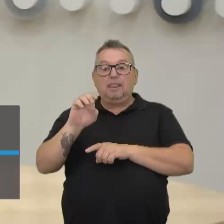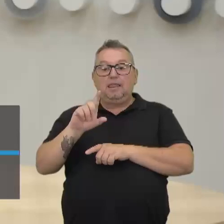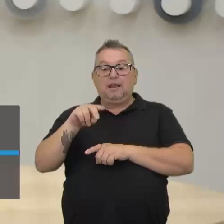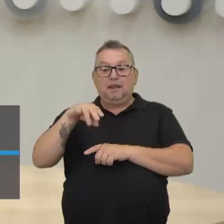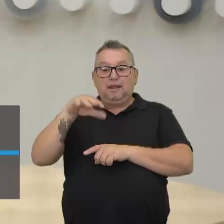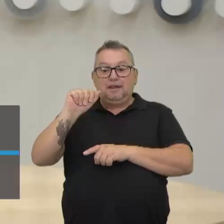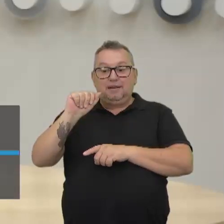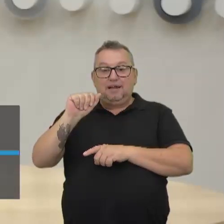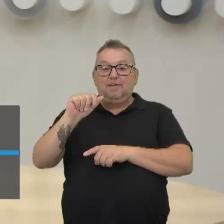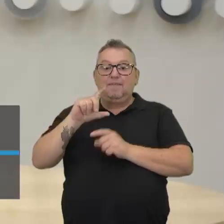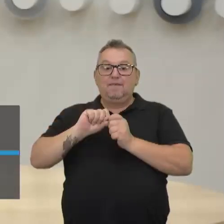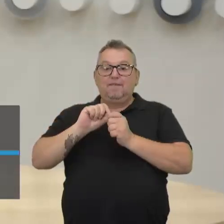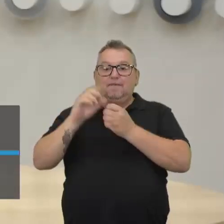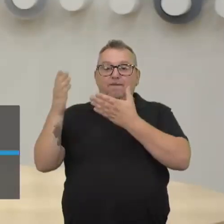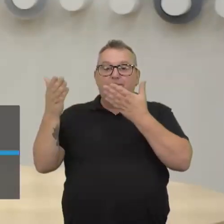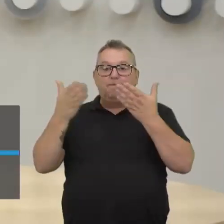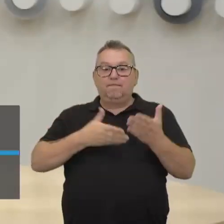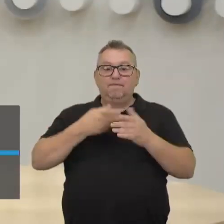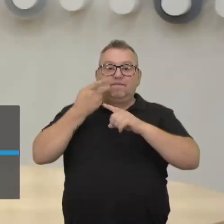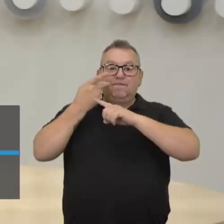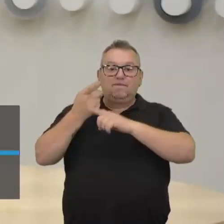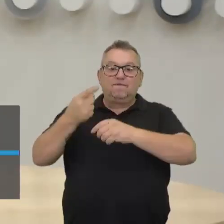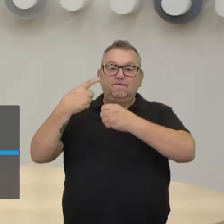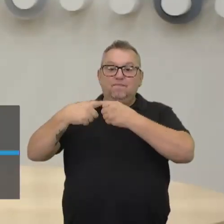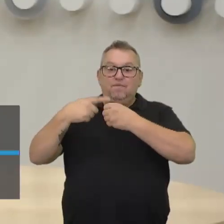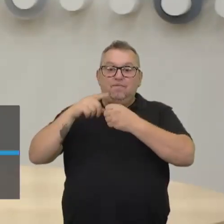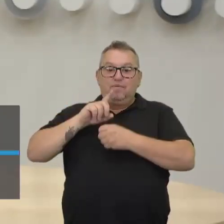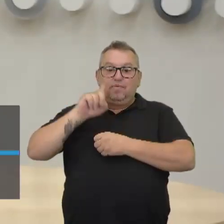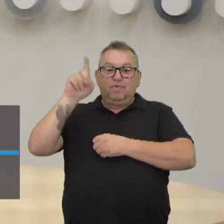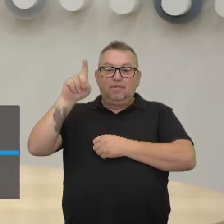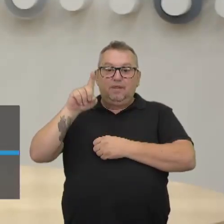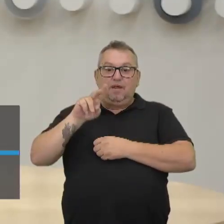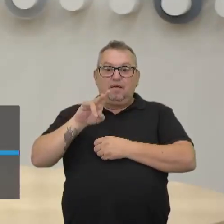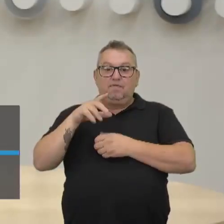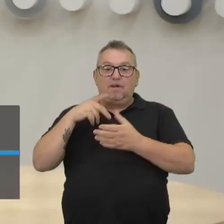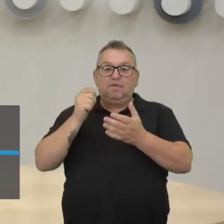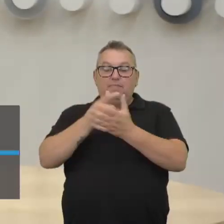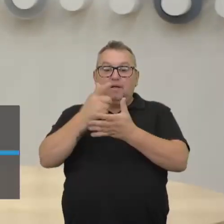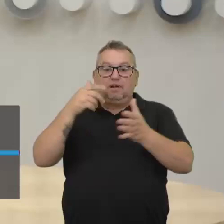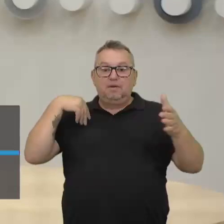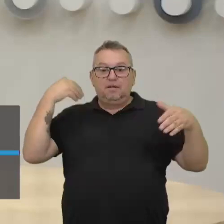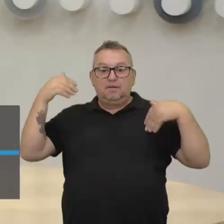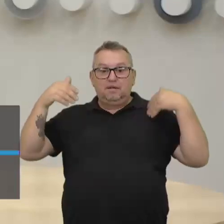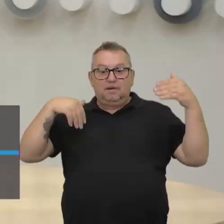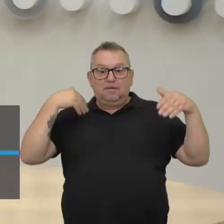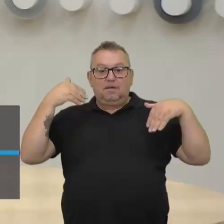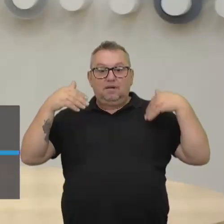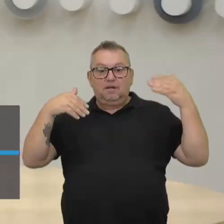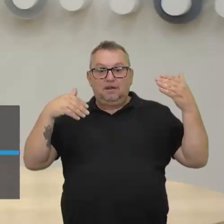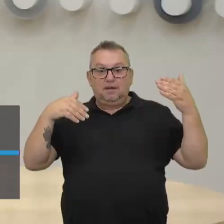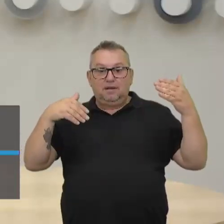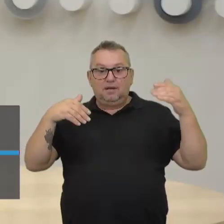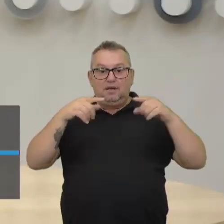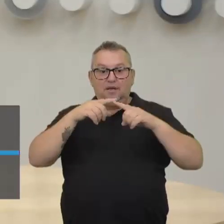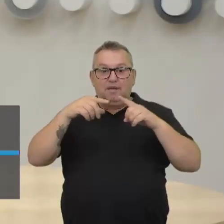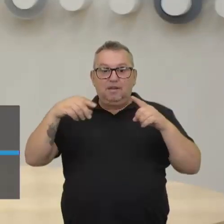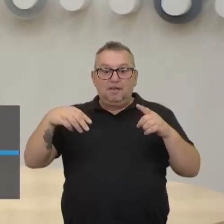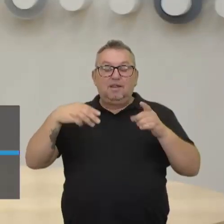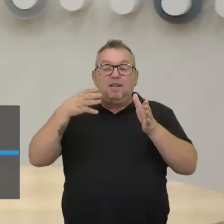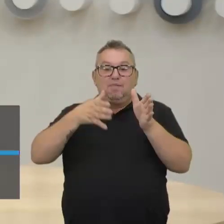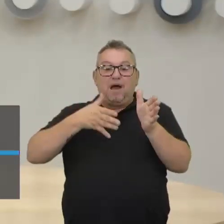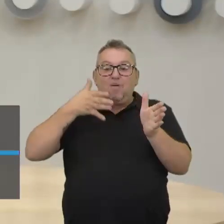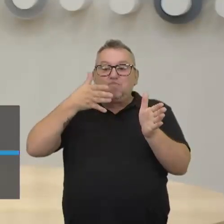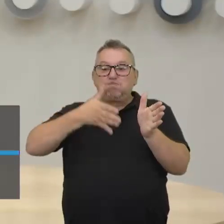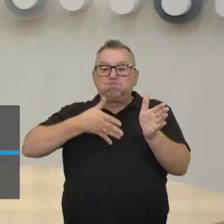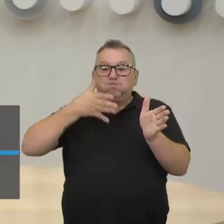Vivi, a professora Adelita fez um convite pra gente visitar a cidade dela. Ela falou que vai pagar o nosso passeio na Maria Fumaça, né?